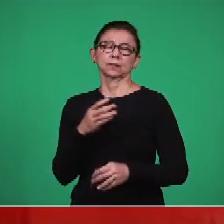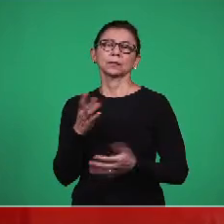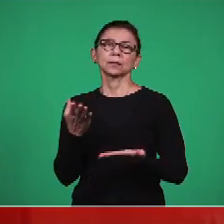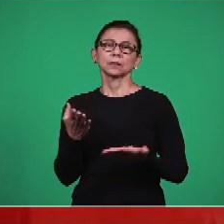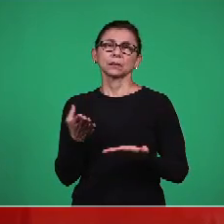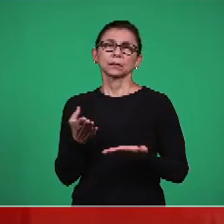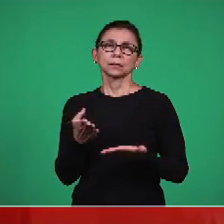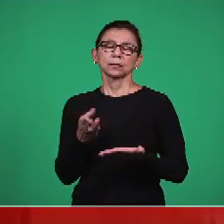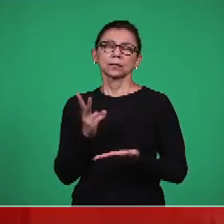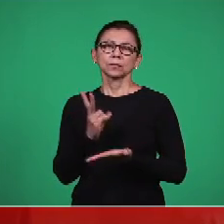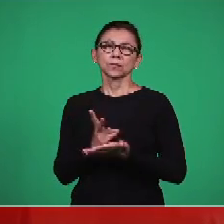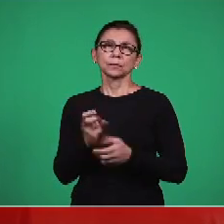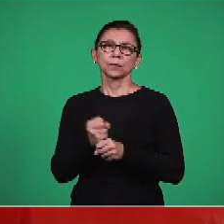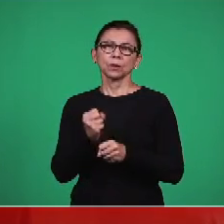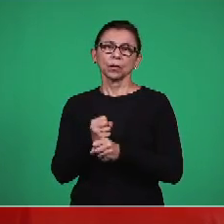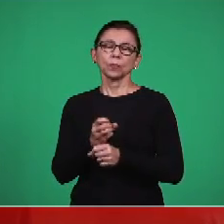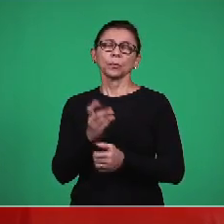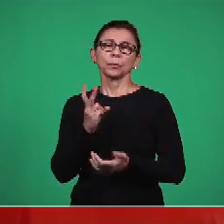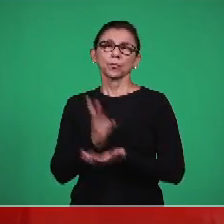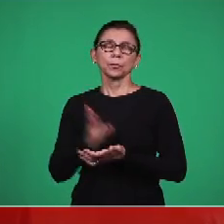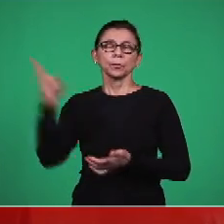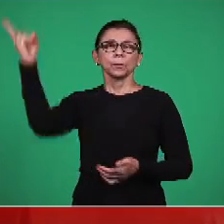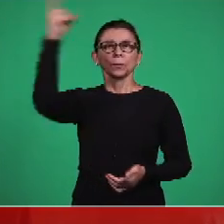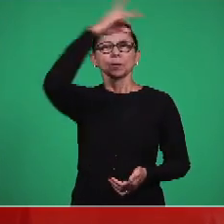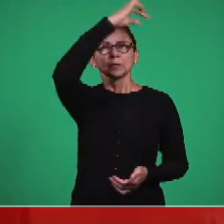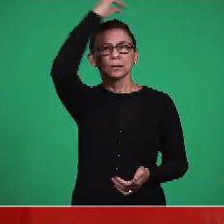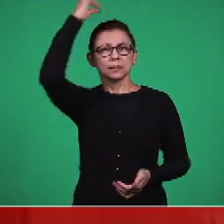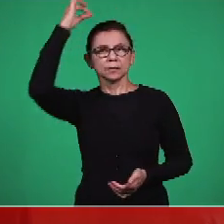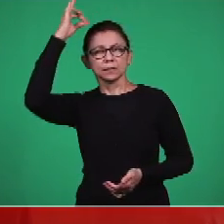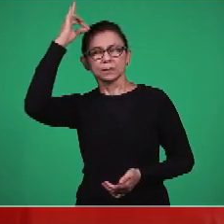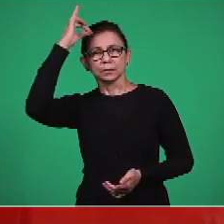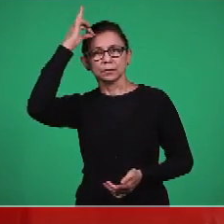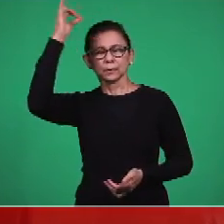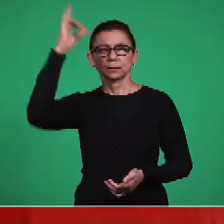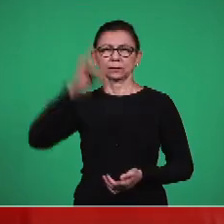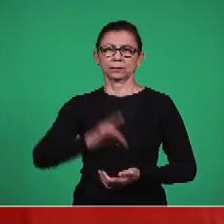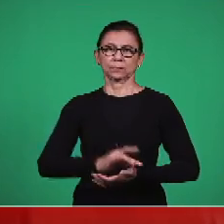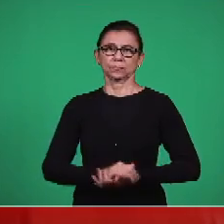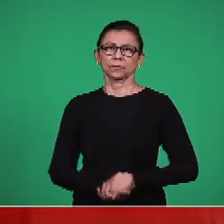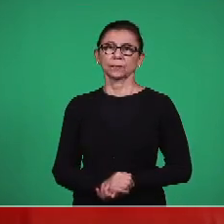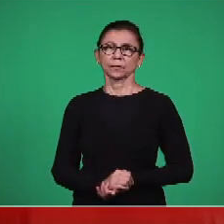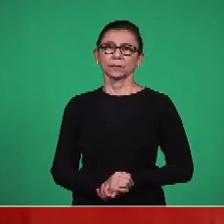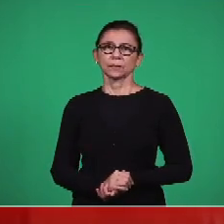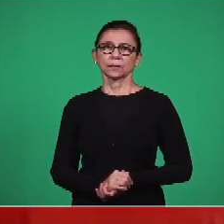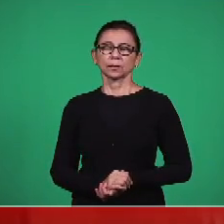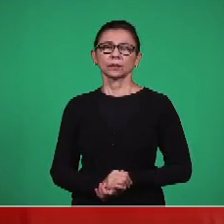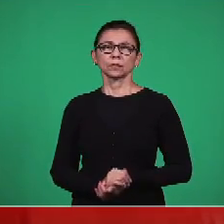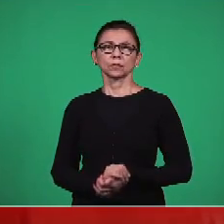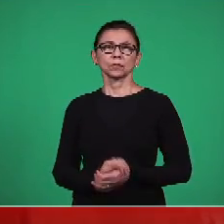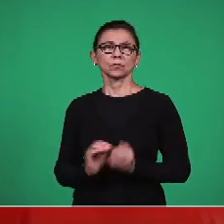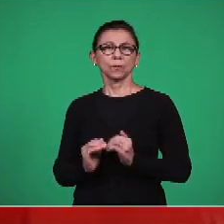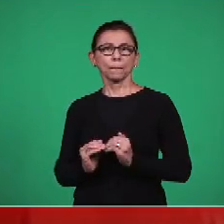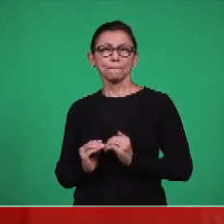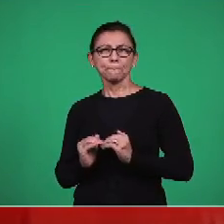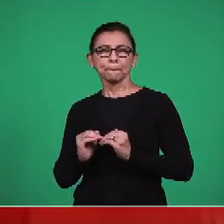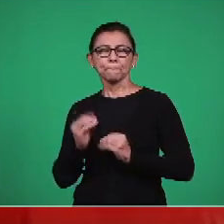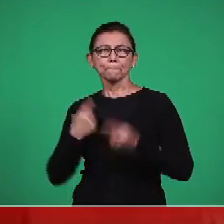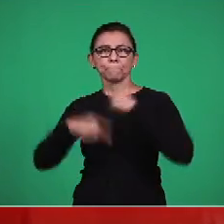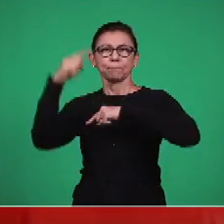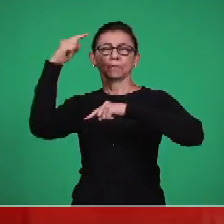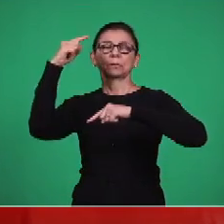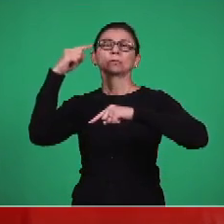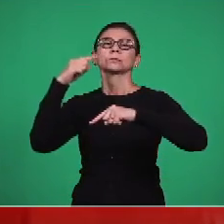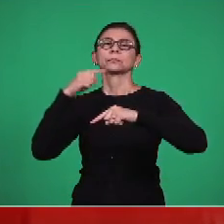esperamos, naturalmente, que este será um outro sinal, um outro avanço nessa relação de comunhão